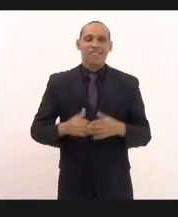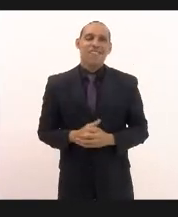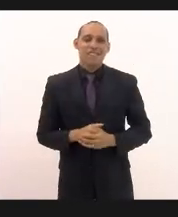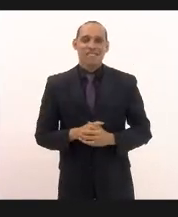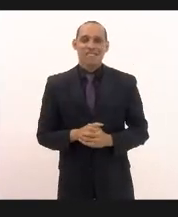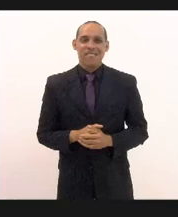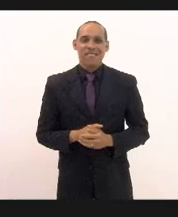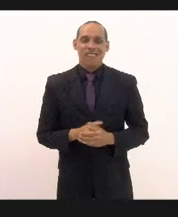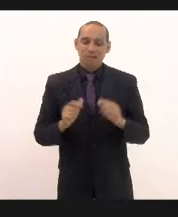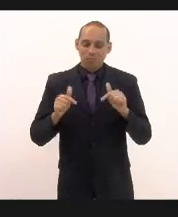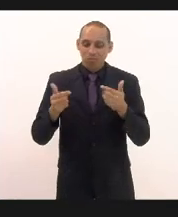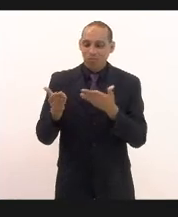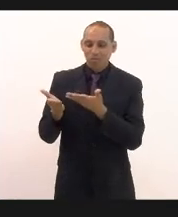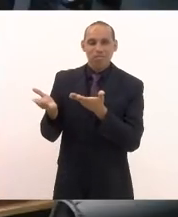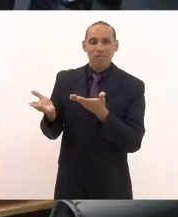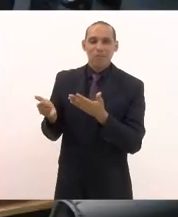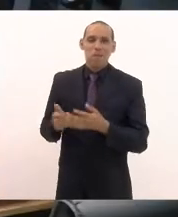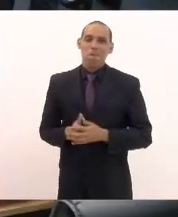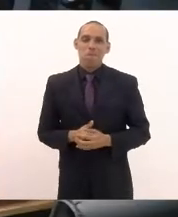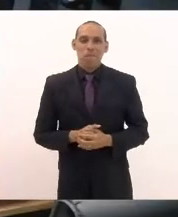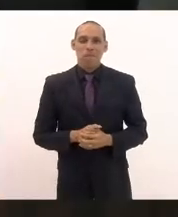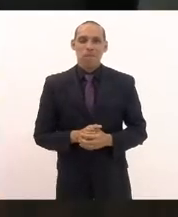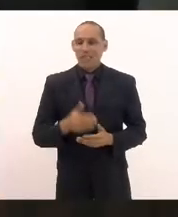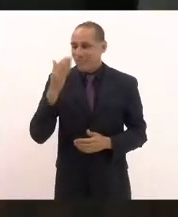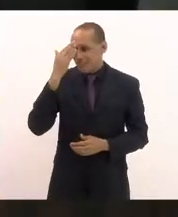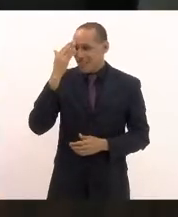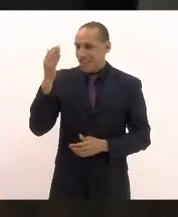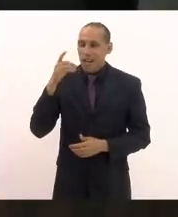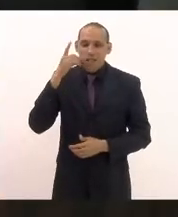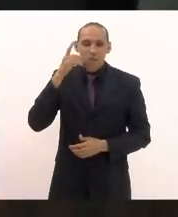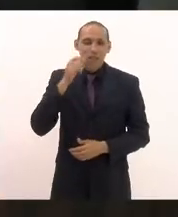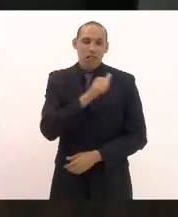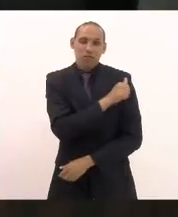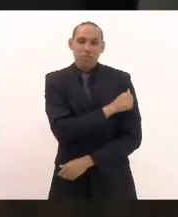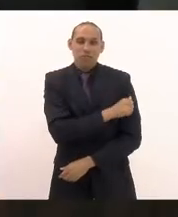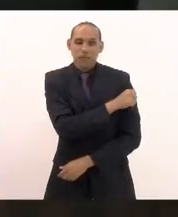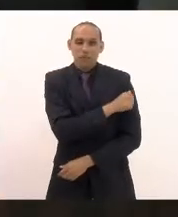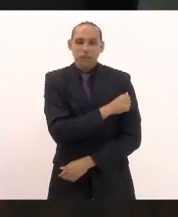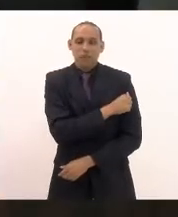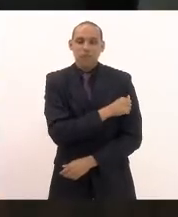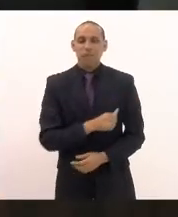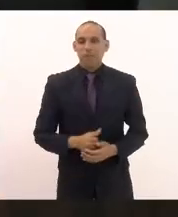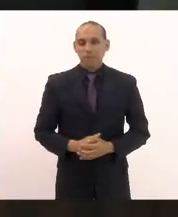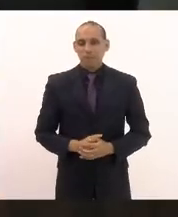né, por essa iniciativa. Obrigada, deputada enfermeira Rejane.